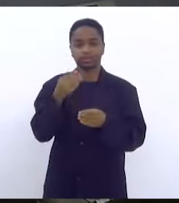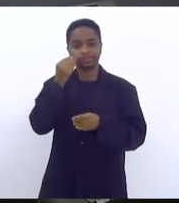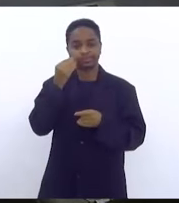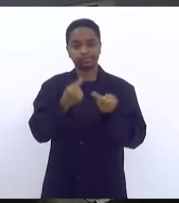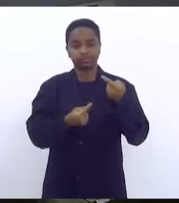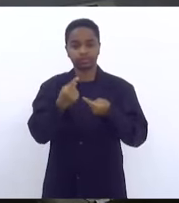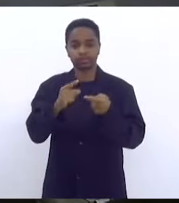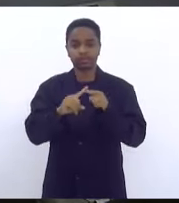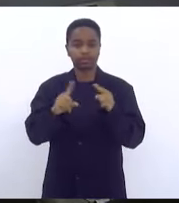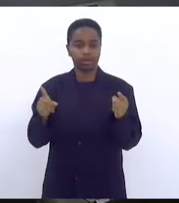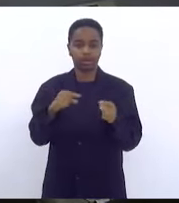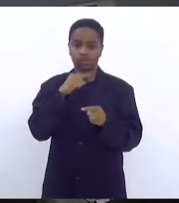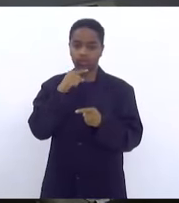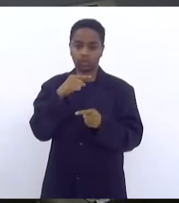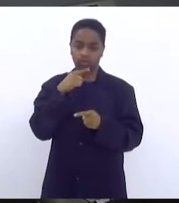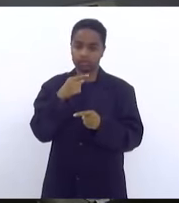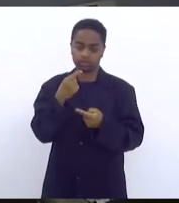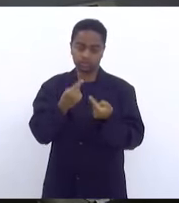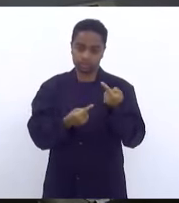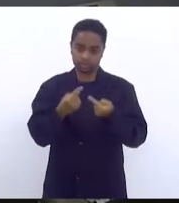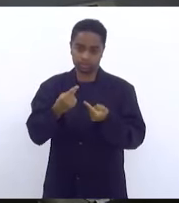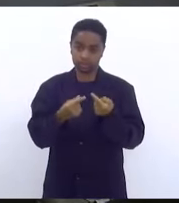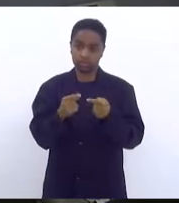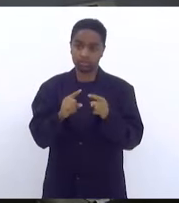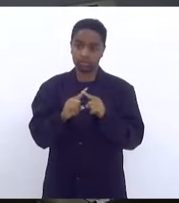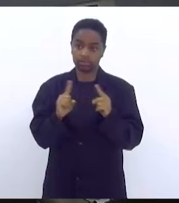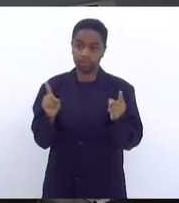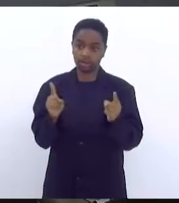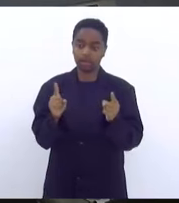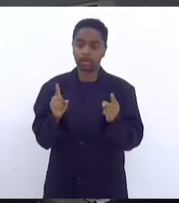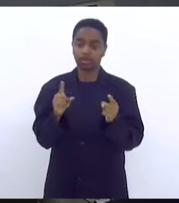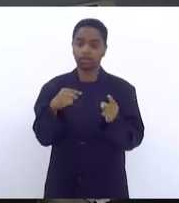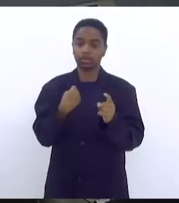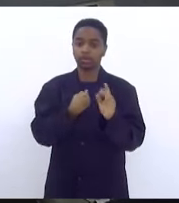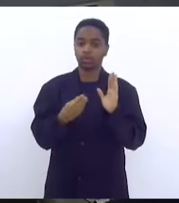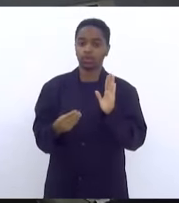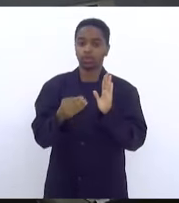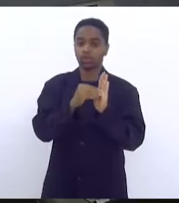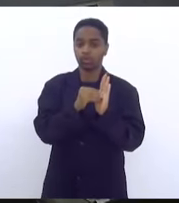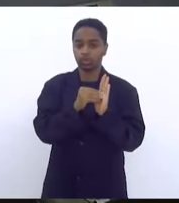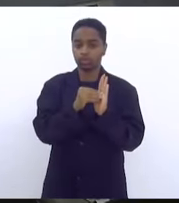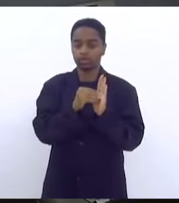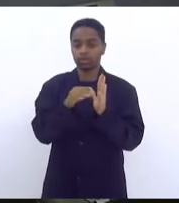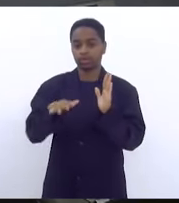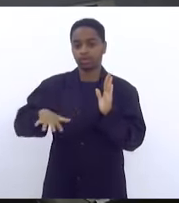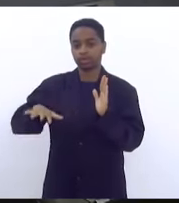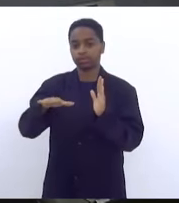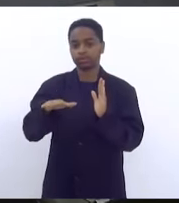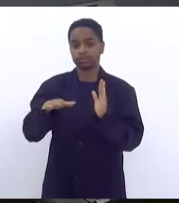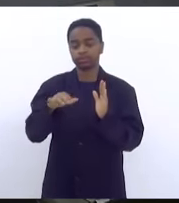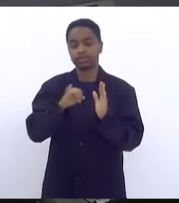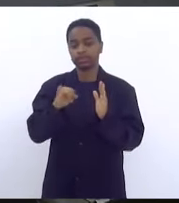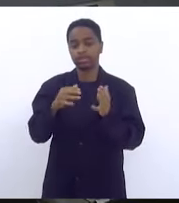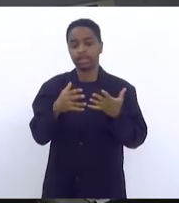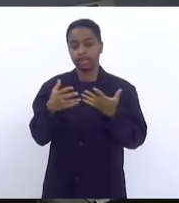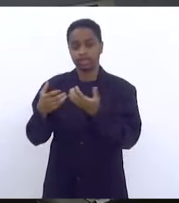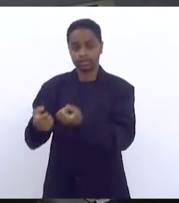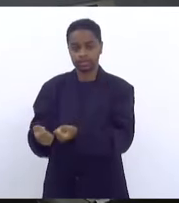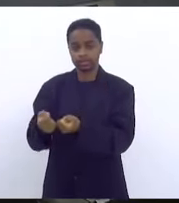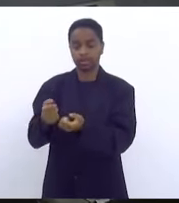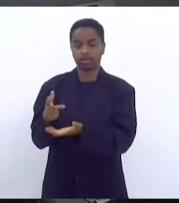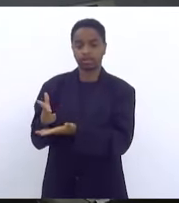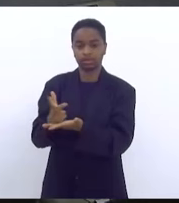na tramitária eu não consegui fazer a discussão. Mas lá a gente colocou que esse setor, para receber esse regime